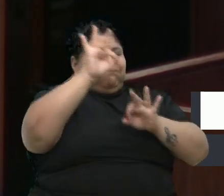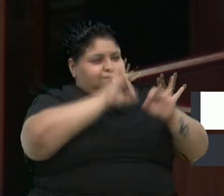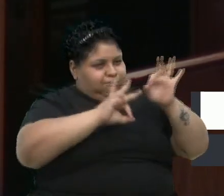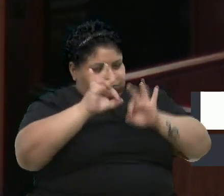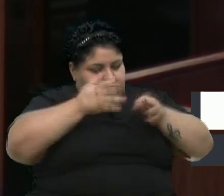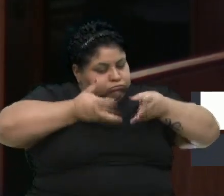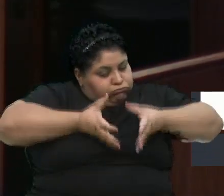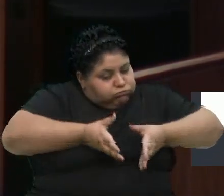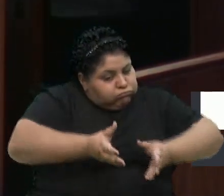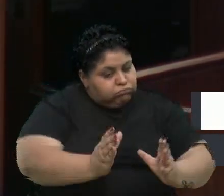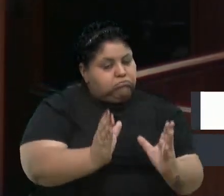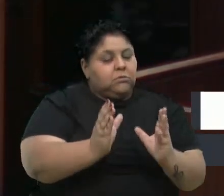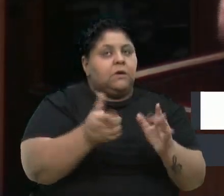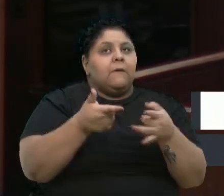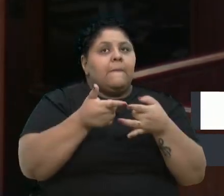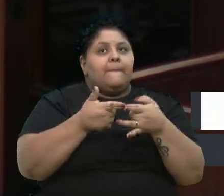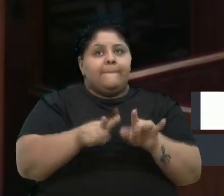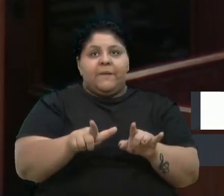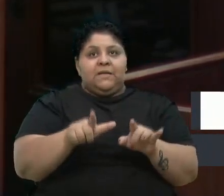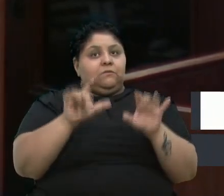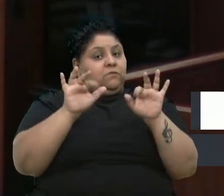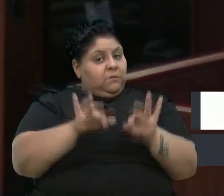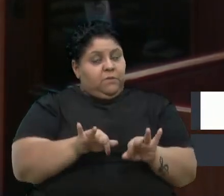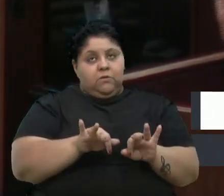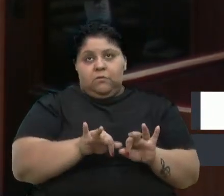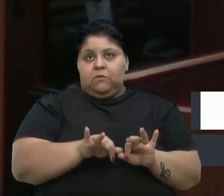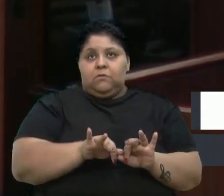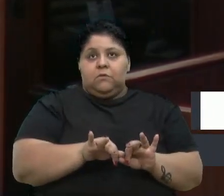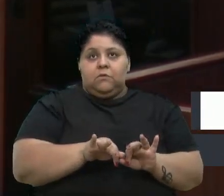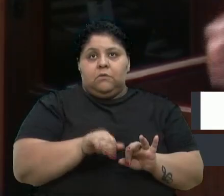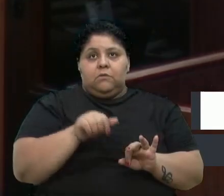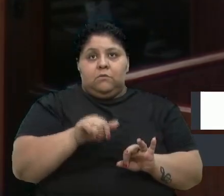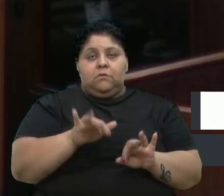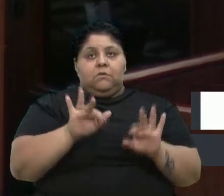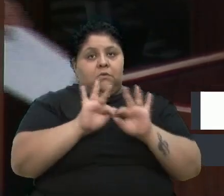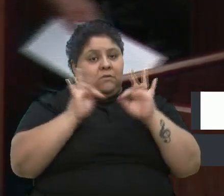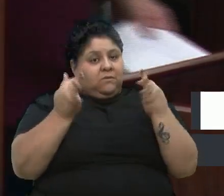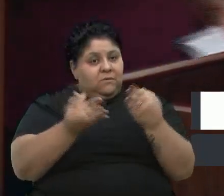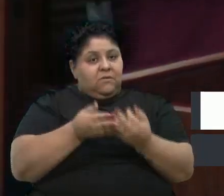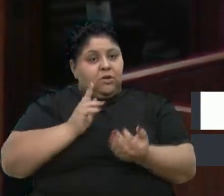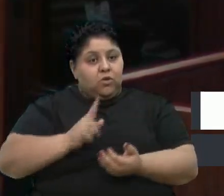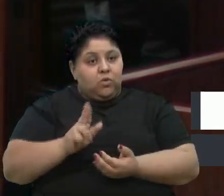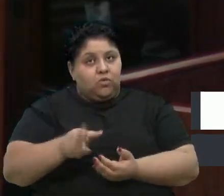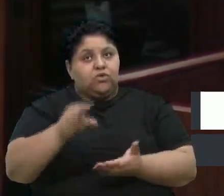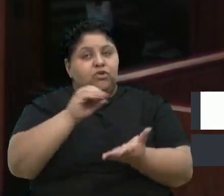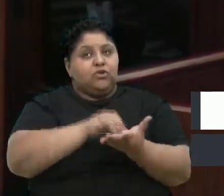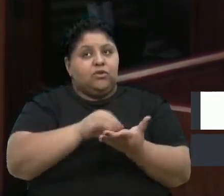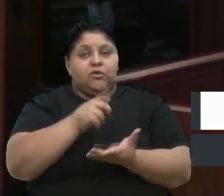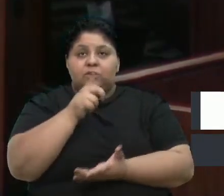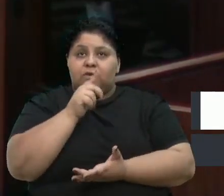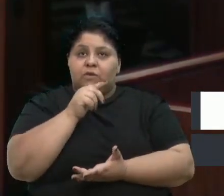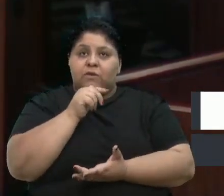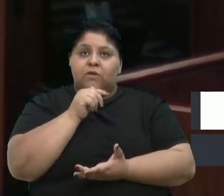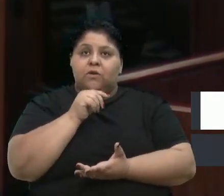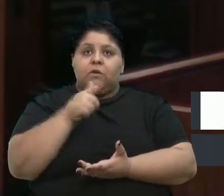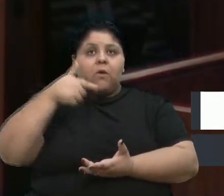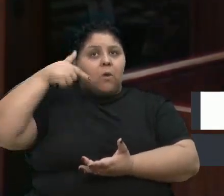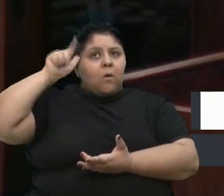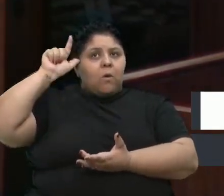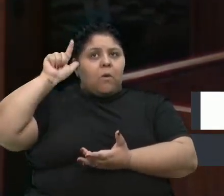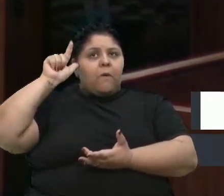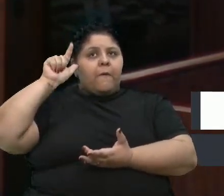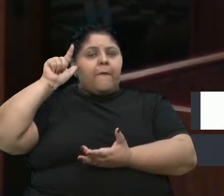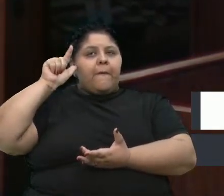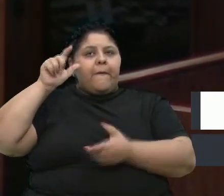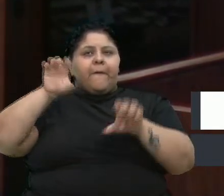rede, mas ainda não terminou. Esse pessoal continua sem água. Ontem eu fui pego por uma senhora na